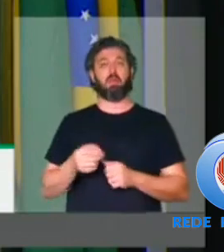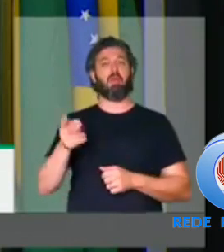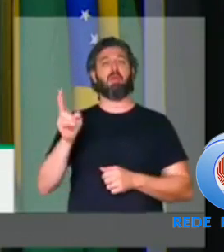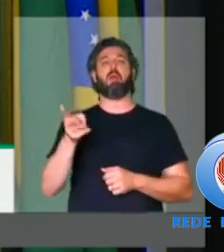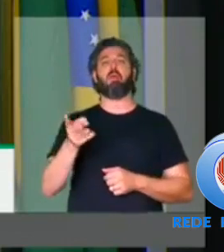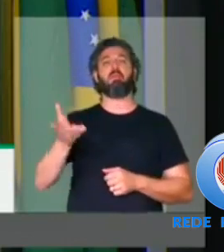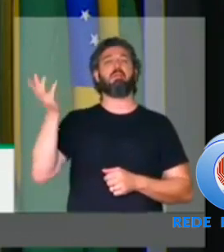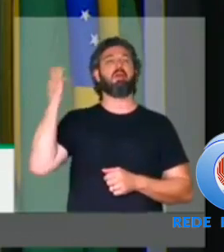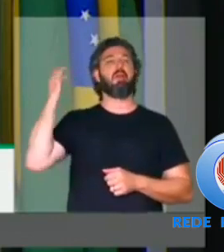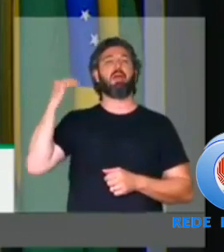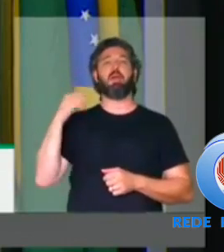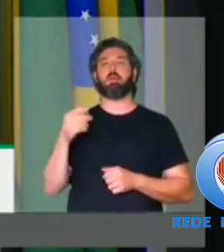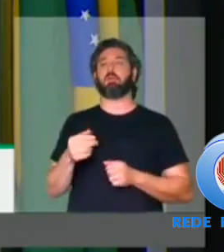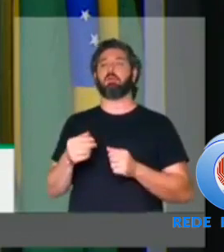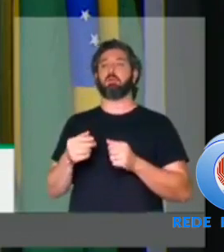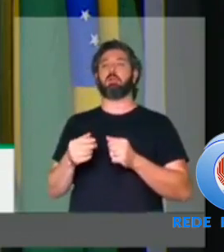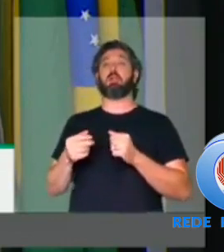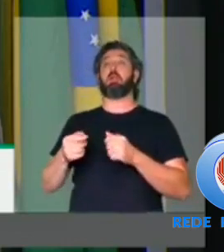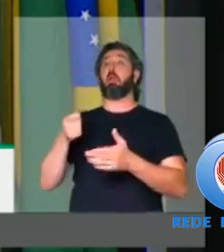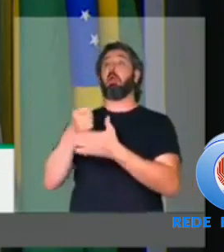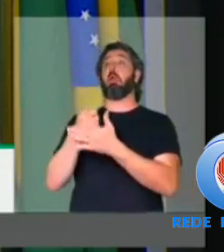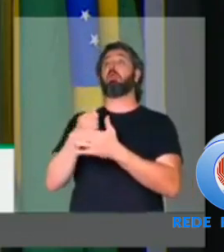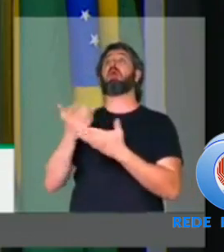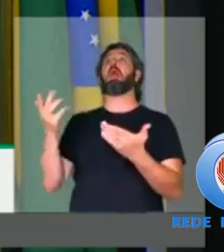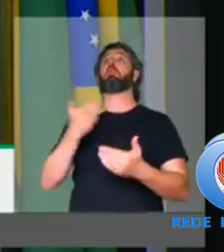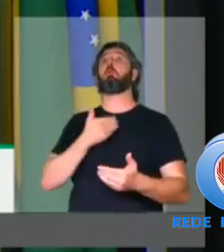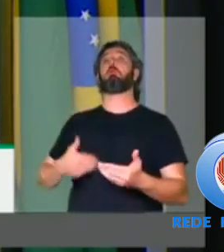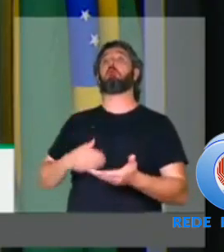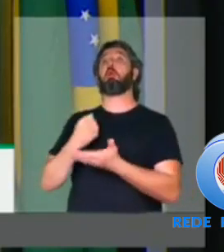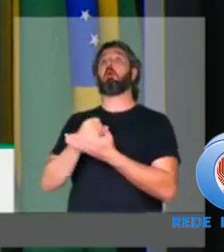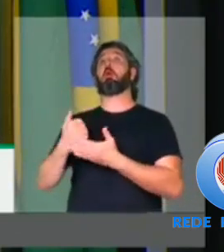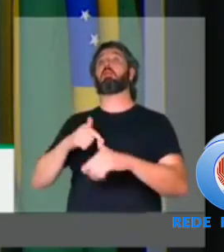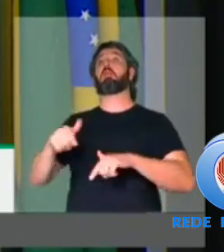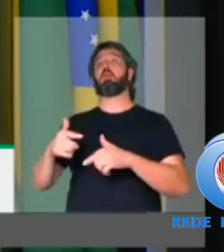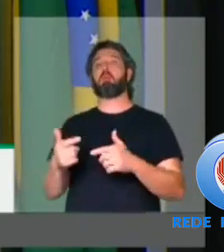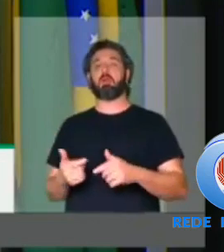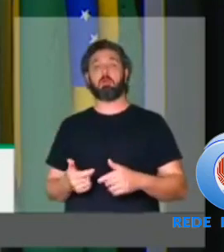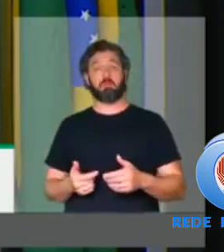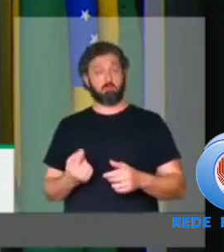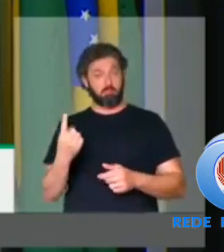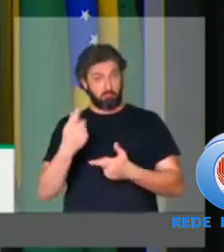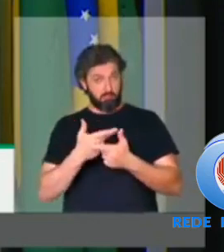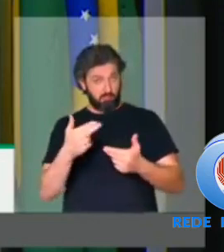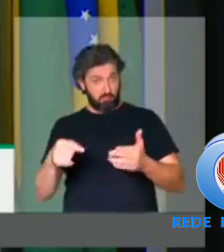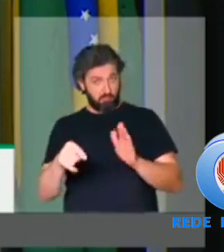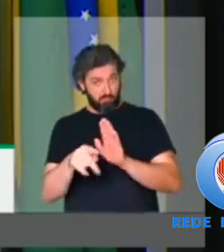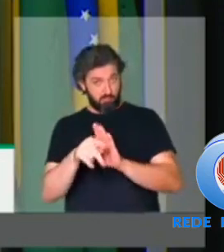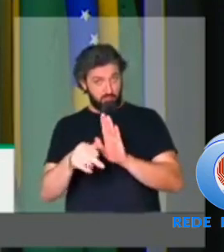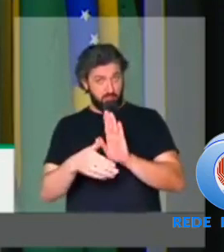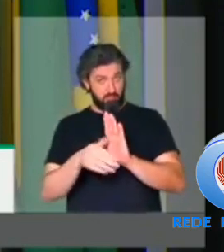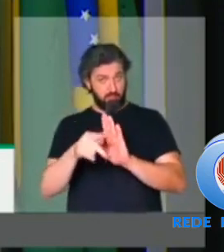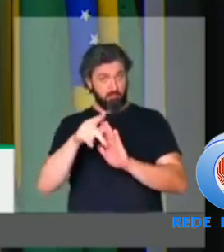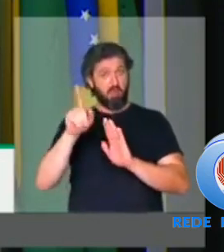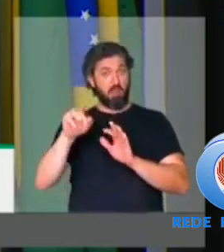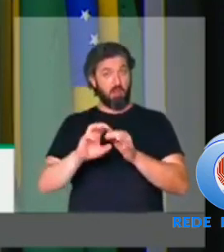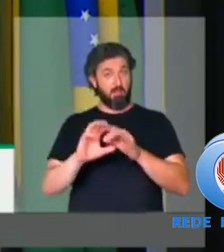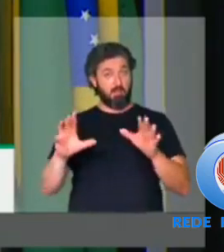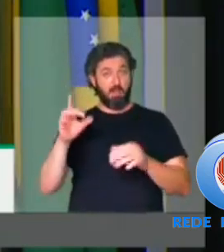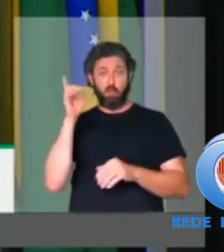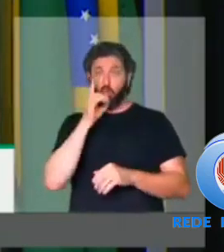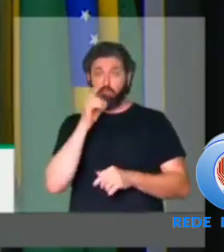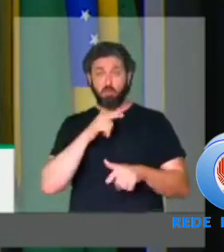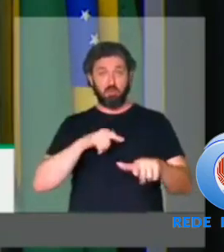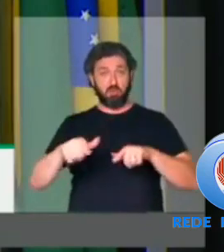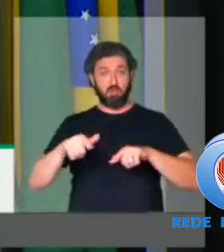os mesmos que cobram empregos ao governo. Pois bem, uma das medidas é liberar trabalho aos